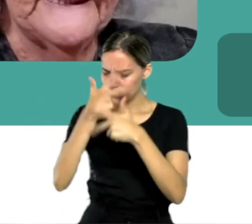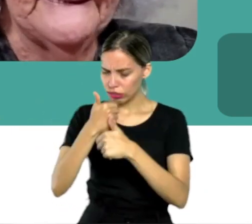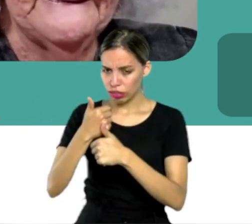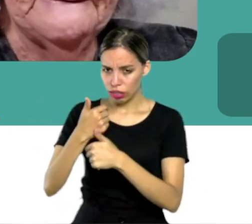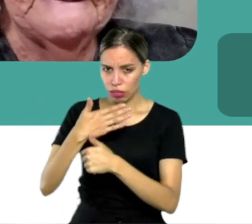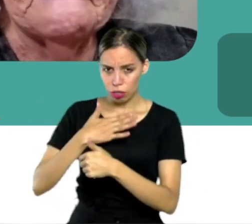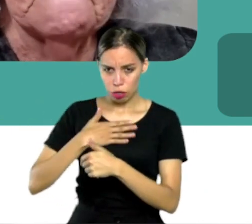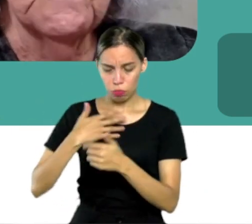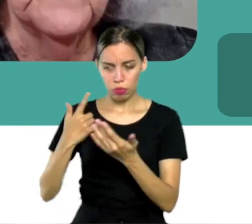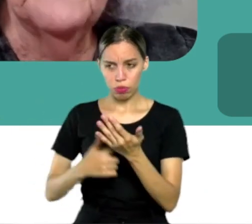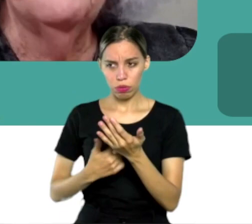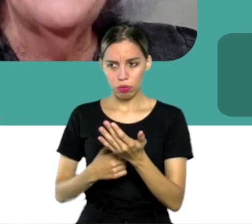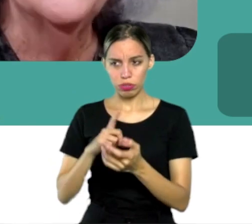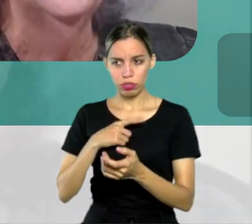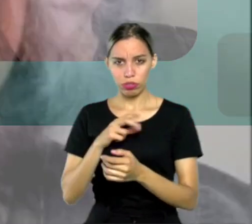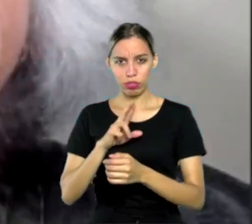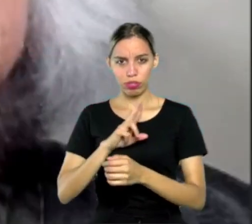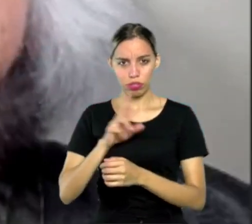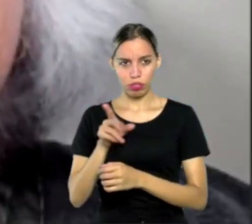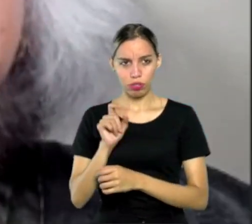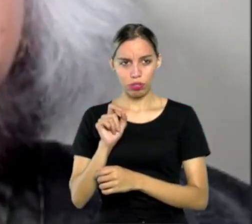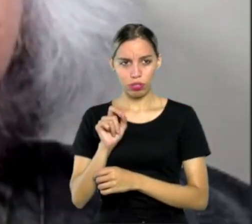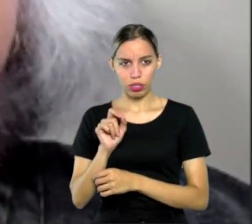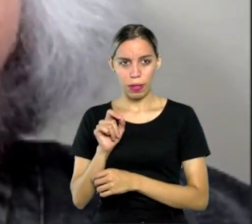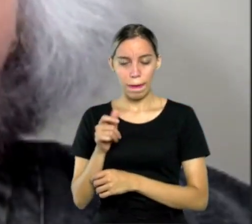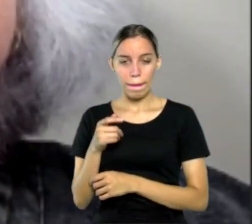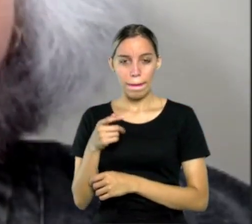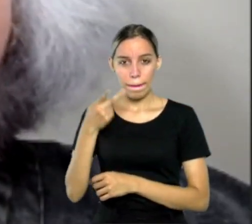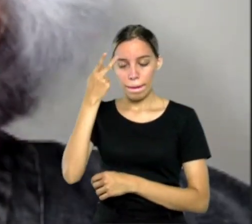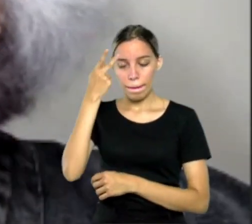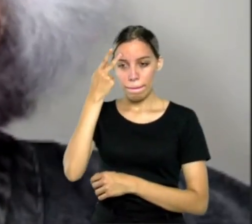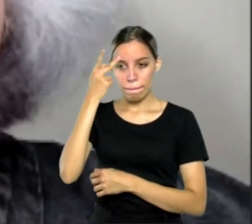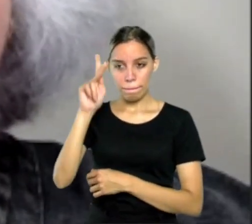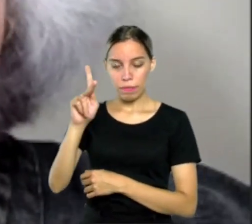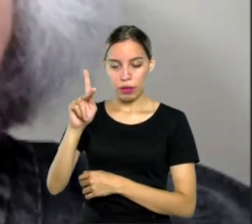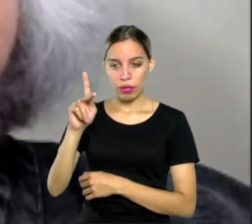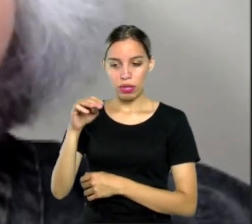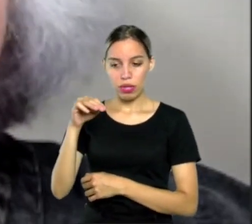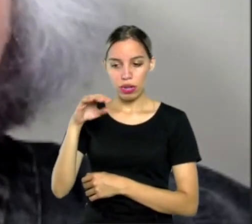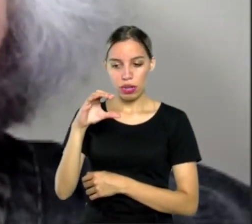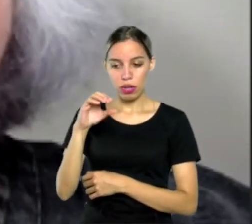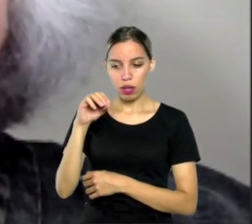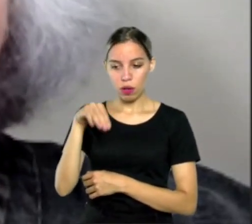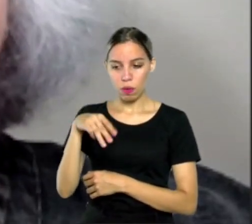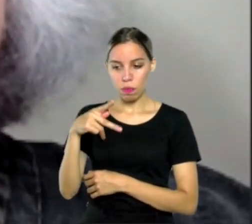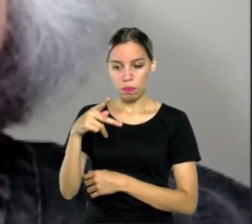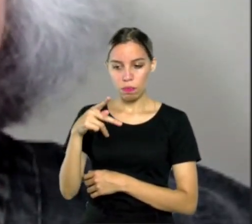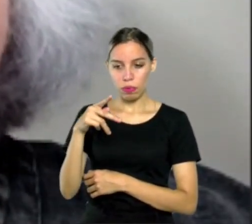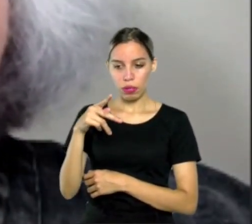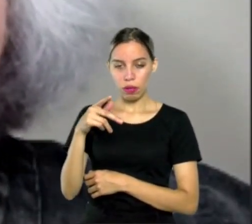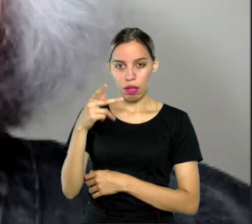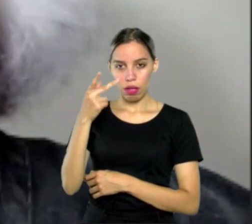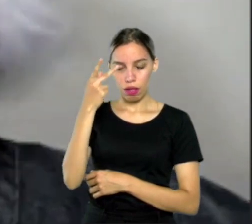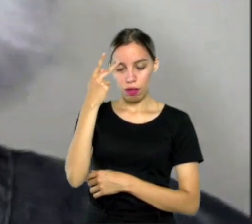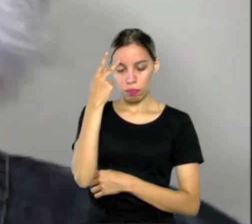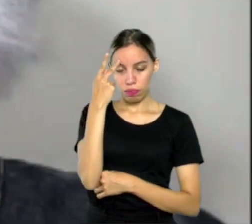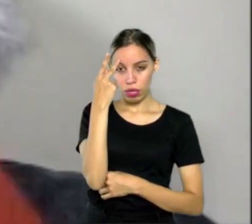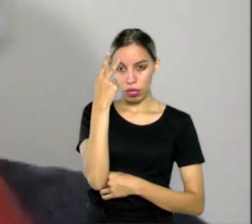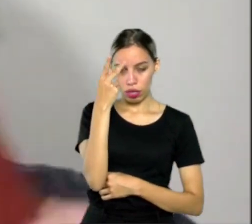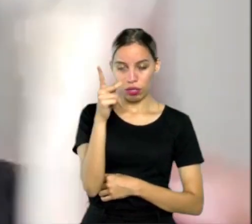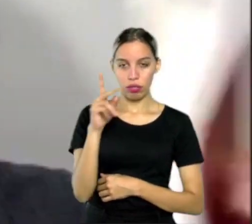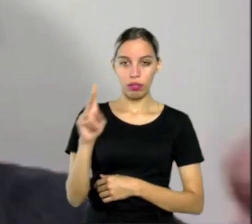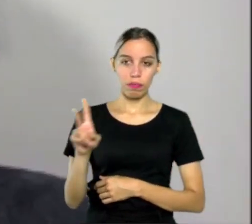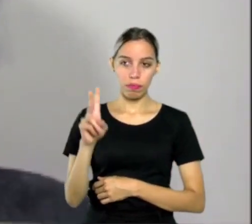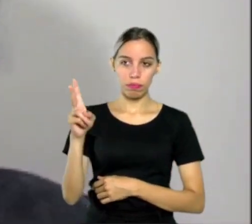chamava Para Compensar a Força Bruta. Para Compensar a Força Bruta. Aí tem